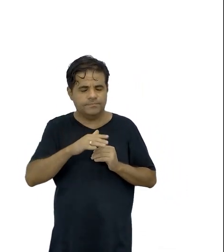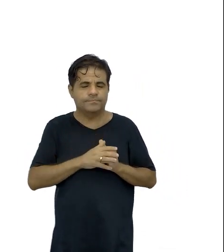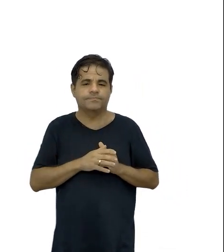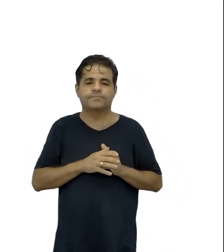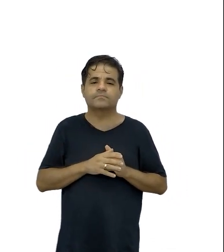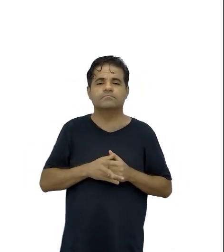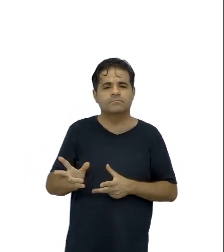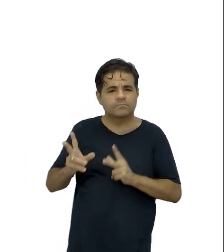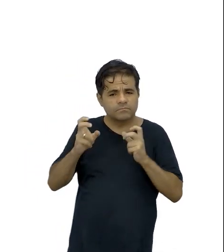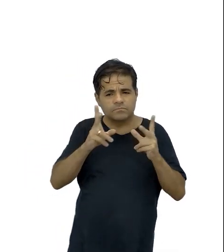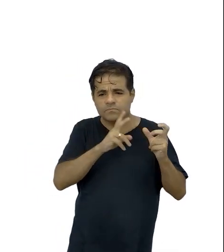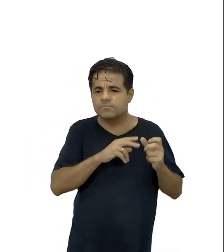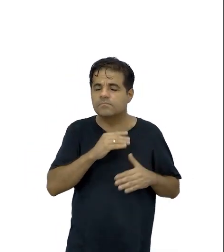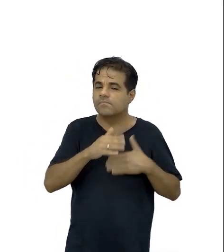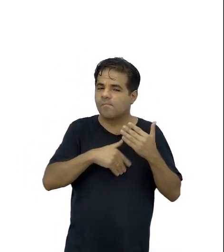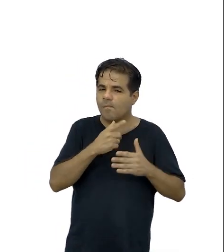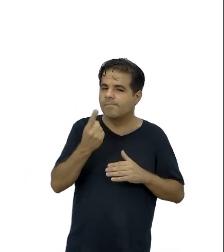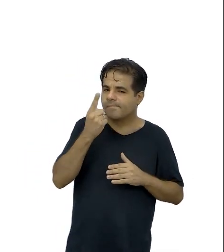sob a perspectiva